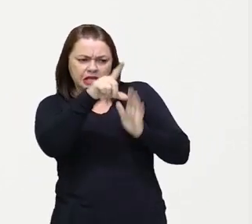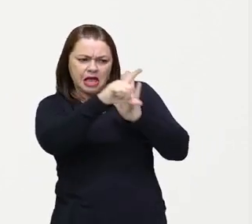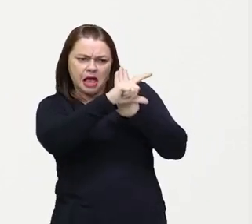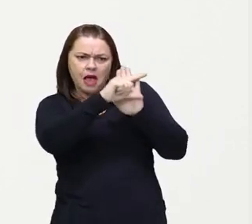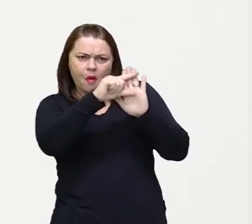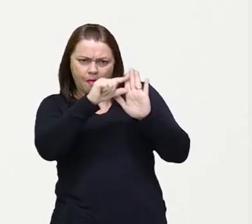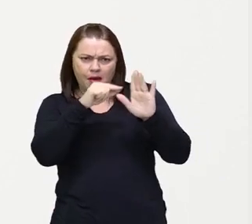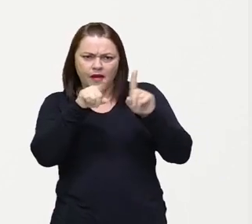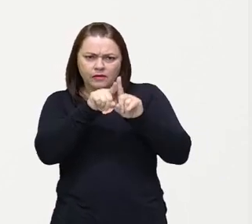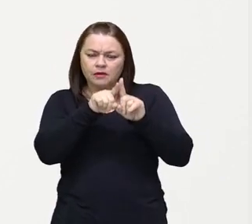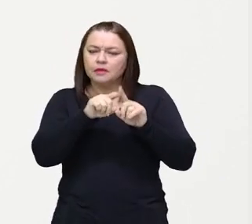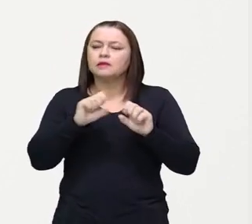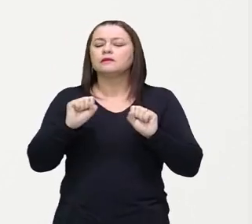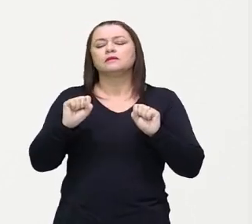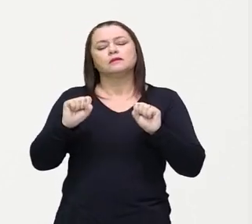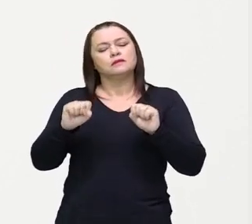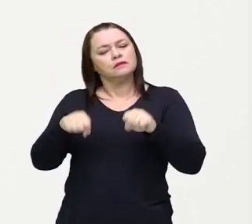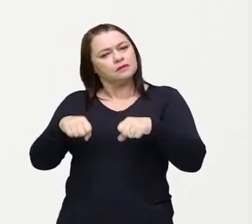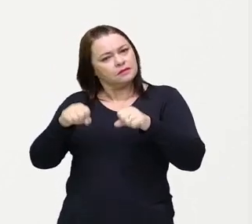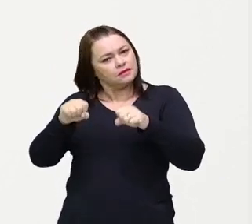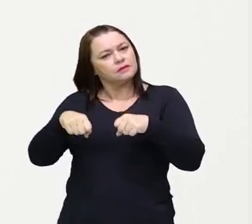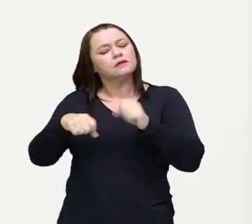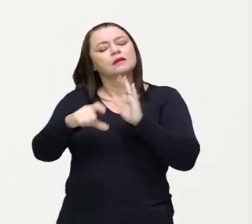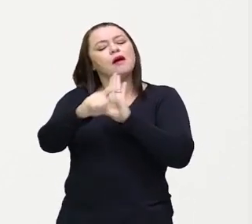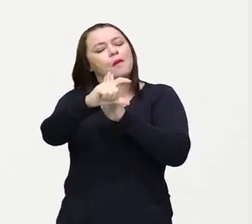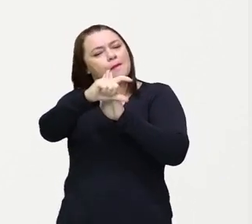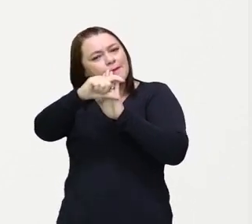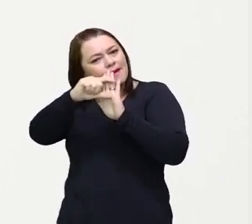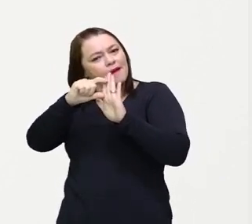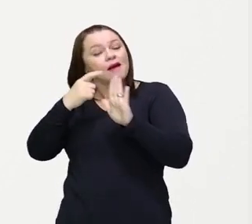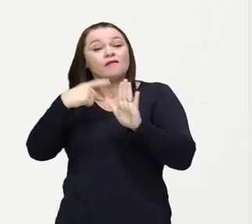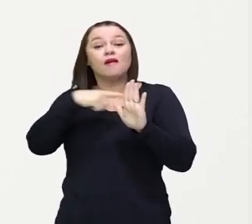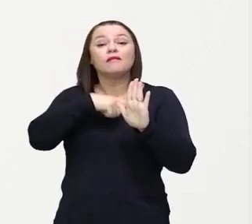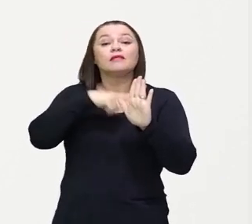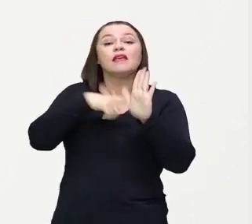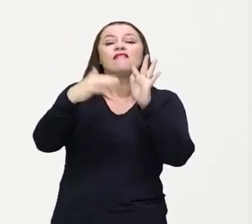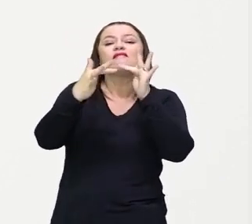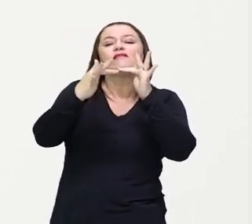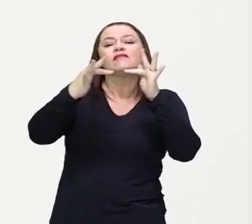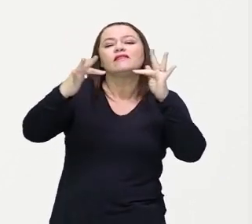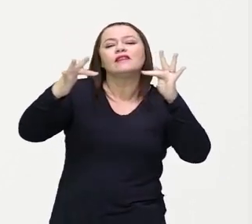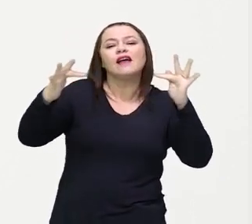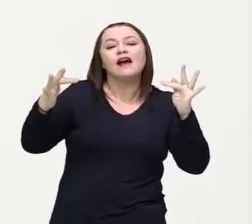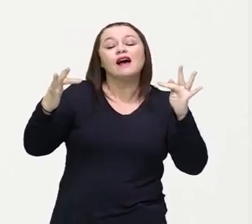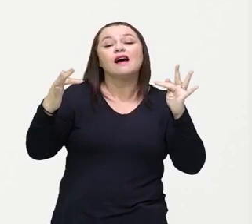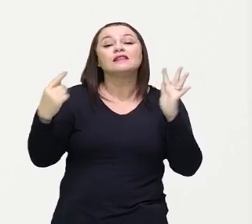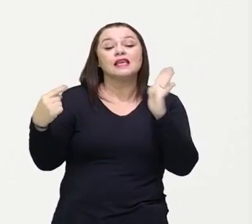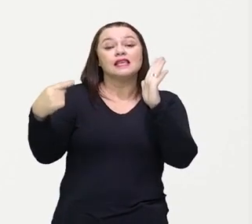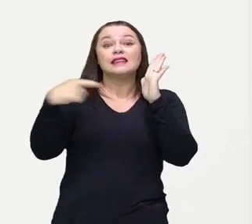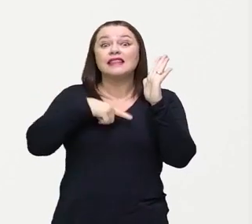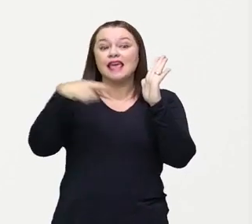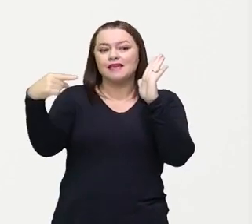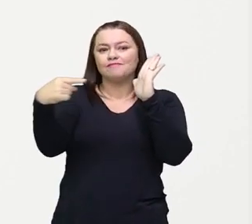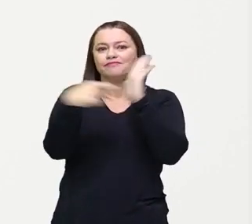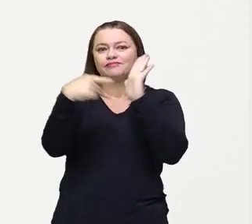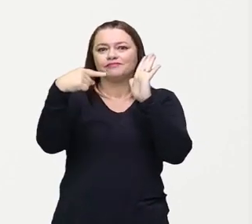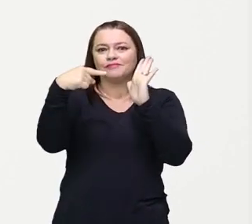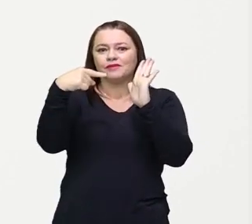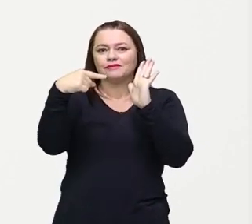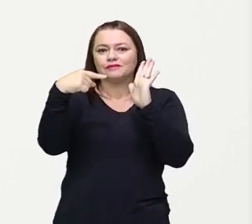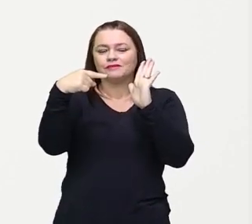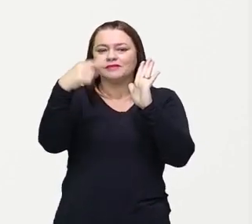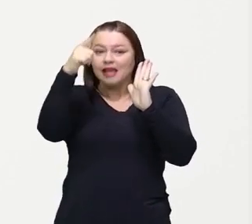Posso, pode ser um parágrafo, daqui para cá eu tenho uma frase, tá vendo? E eu continuo no ponto seguido, ok?